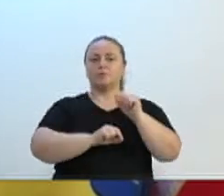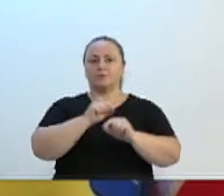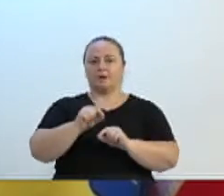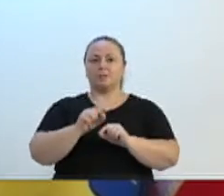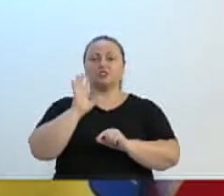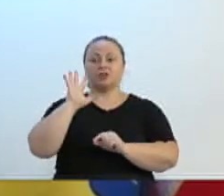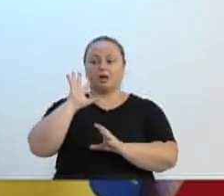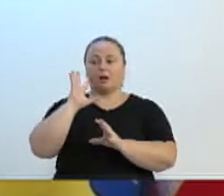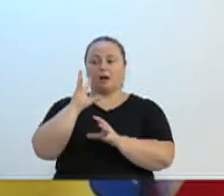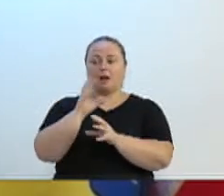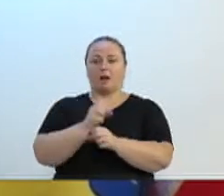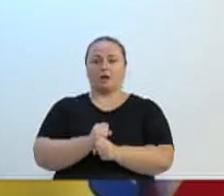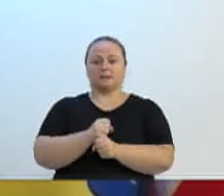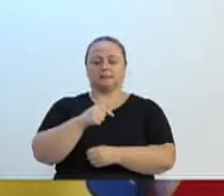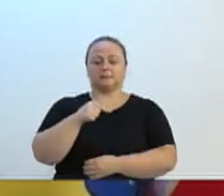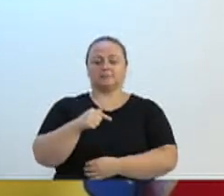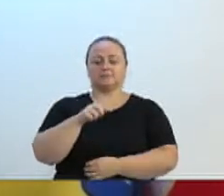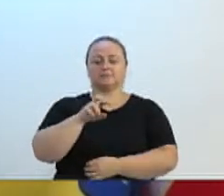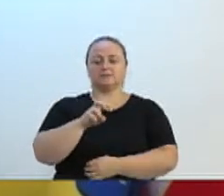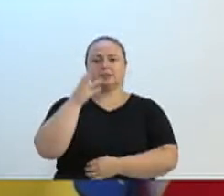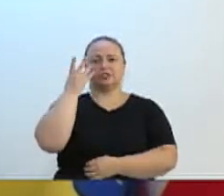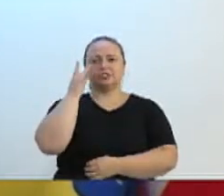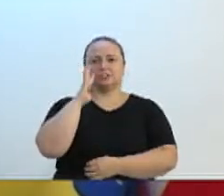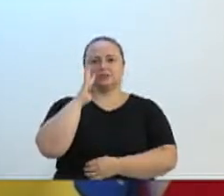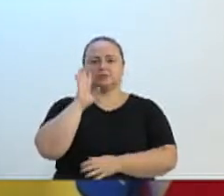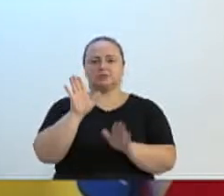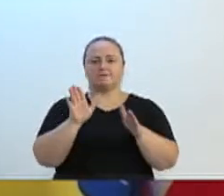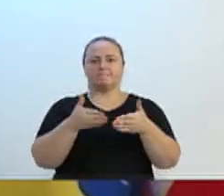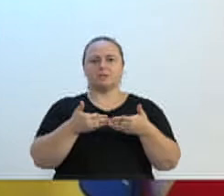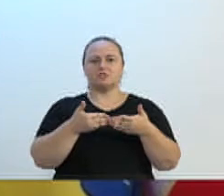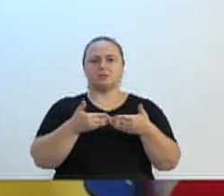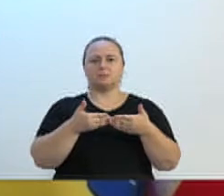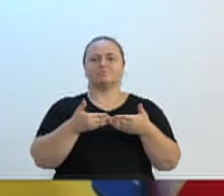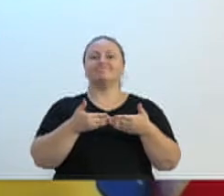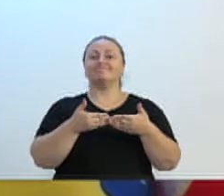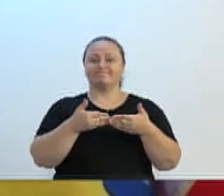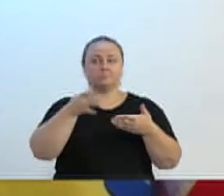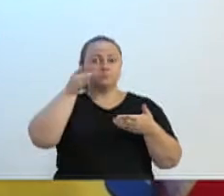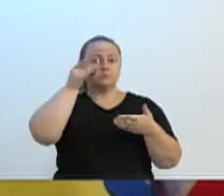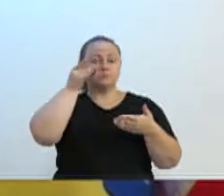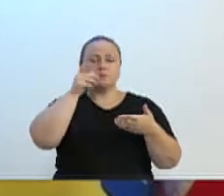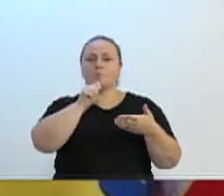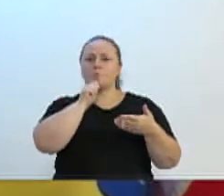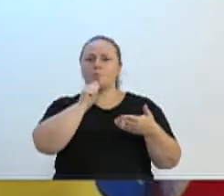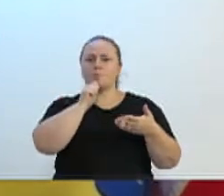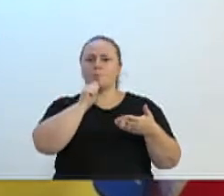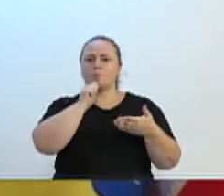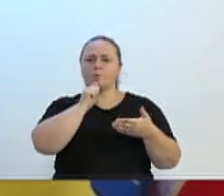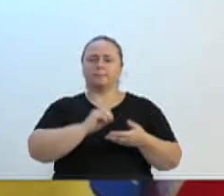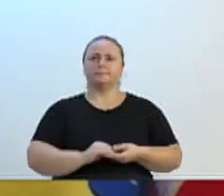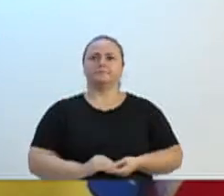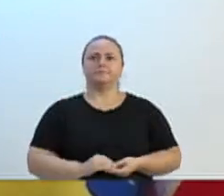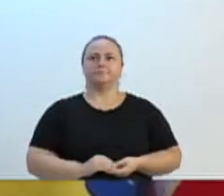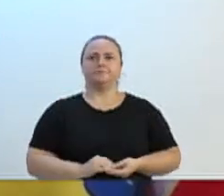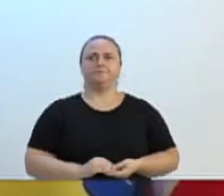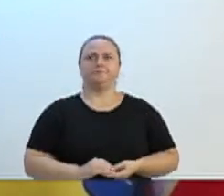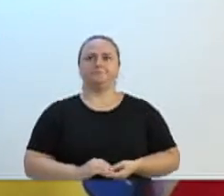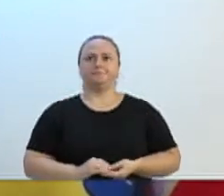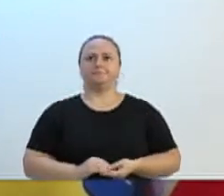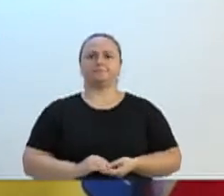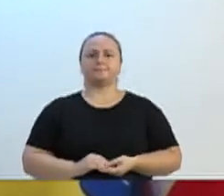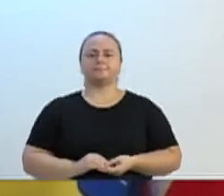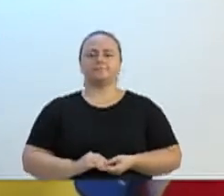dias sem aula. Escolas fechadas, de aulas presenciais. Na Europa,